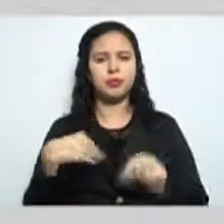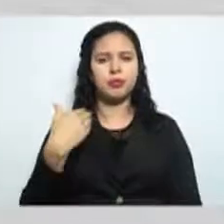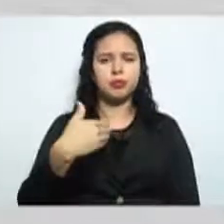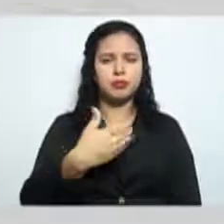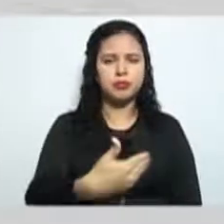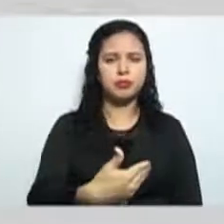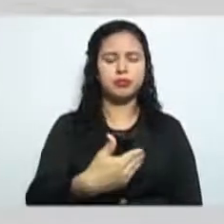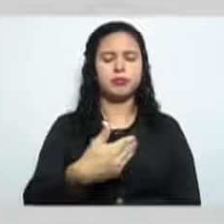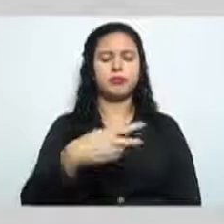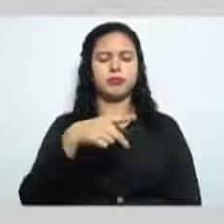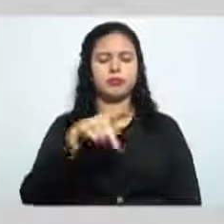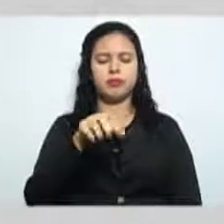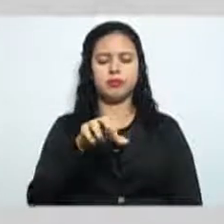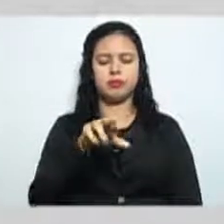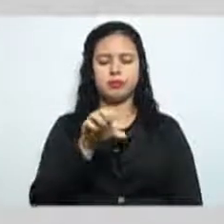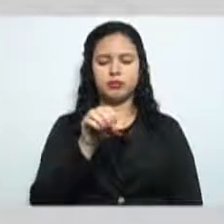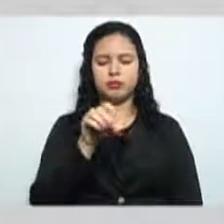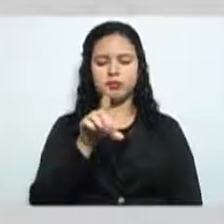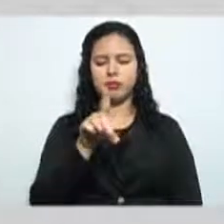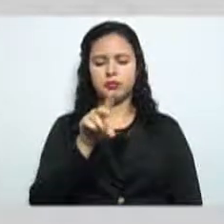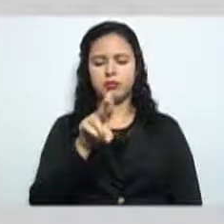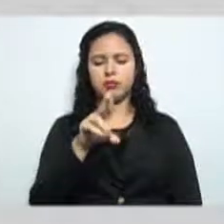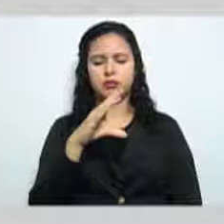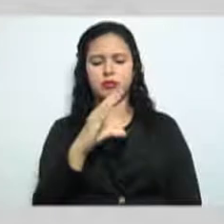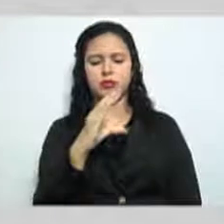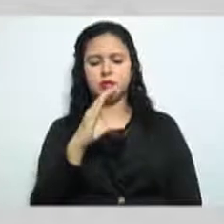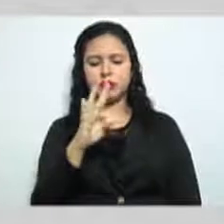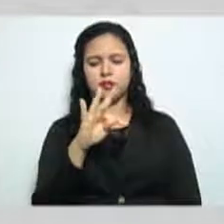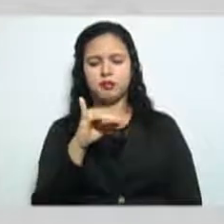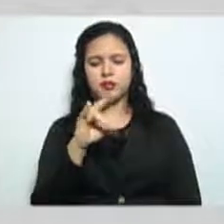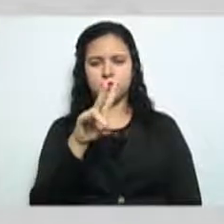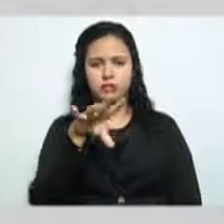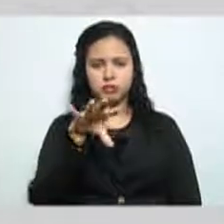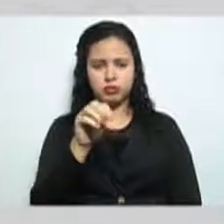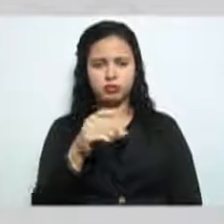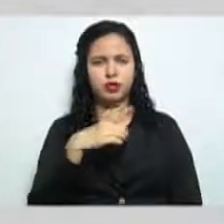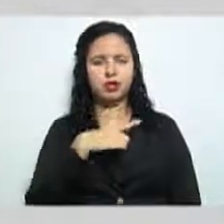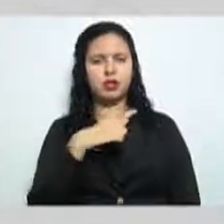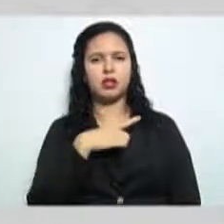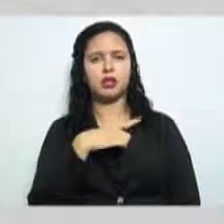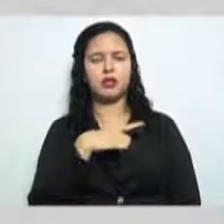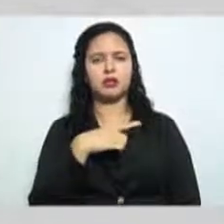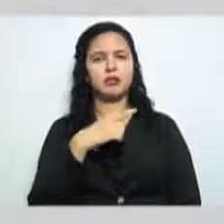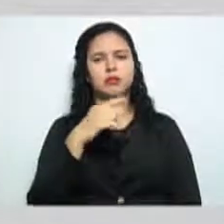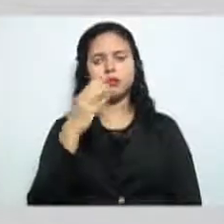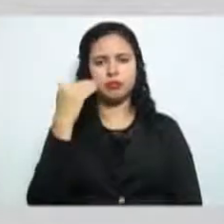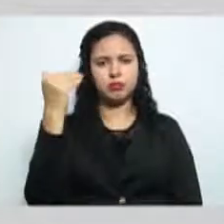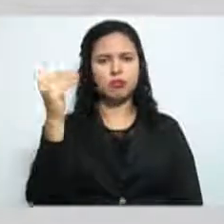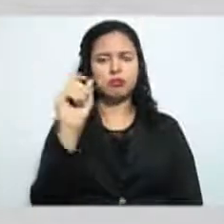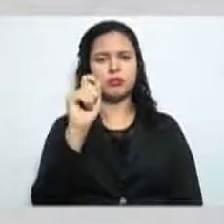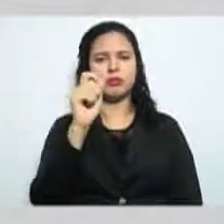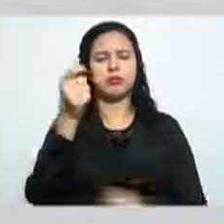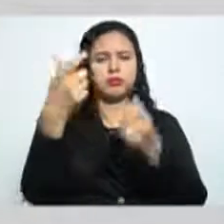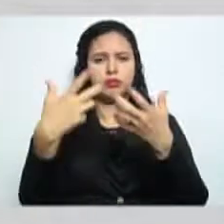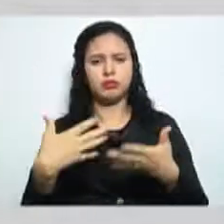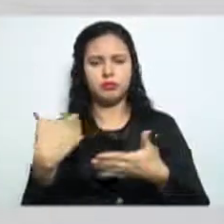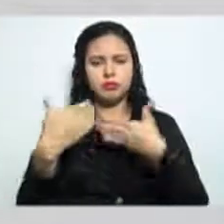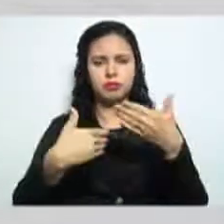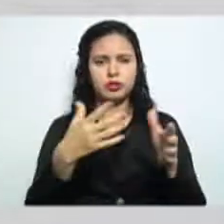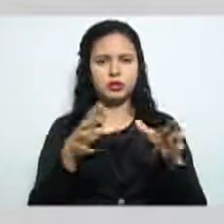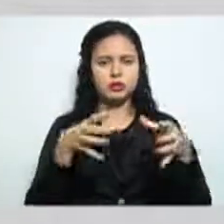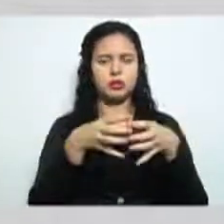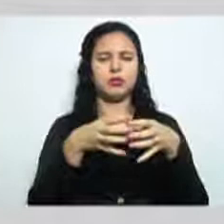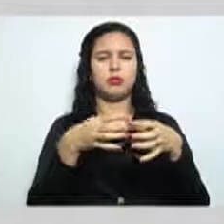caracteriza um processo produtivo? Processo produtivo, a gente tem os autores Hammer e Schaap que vão falar que o processo é um grupo